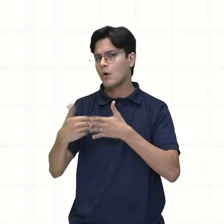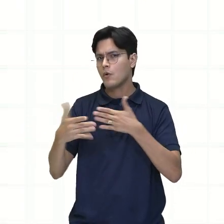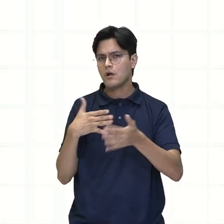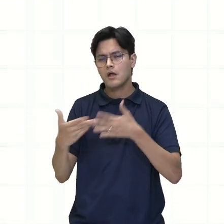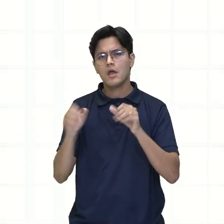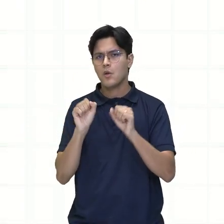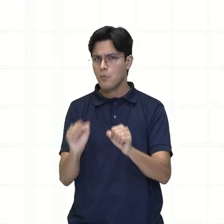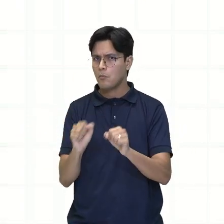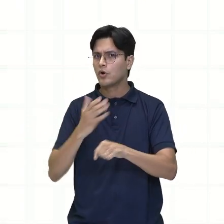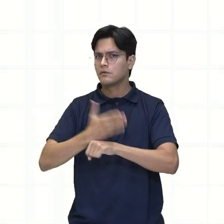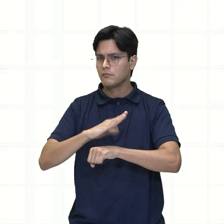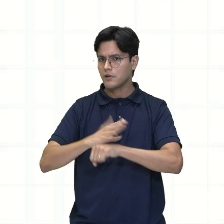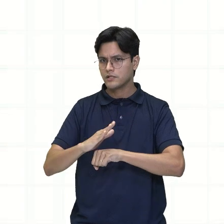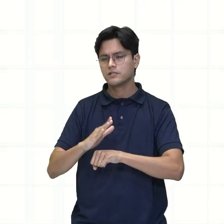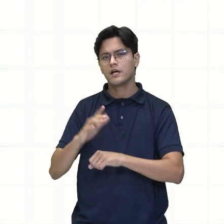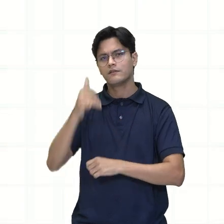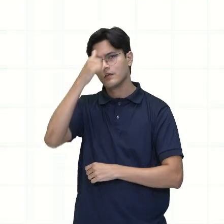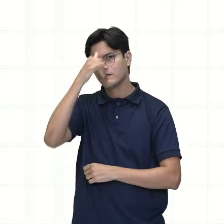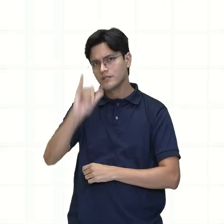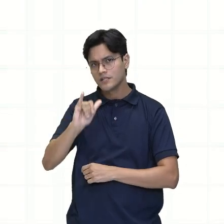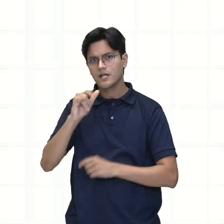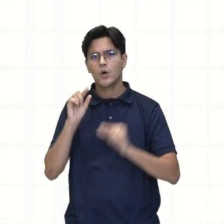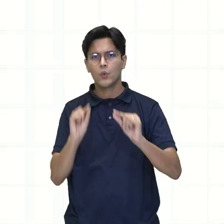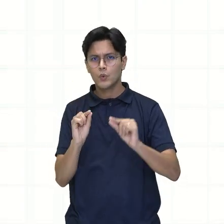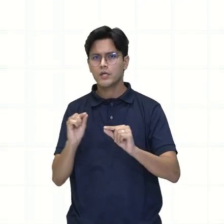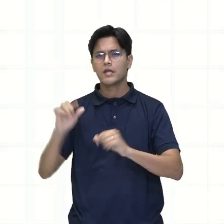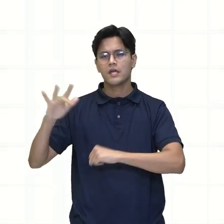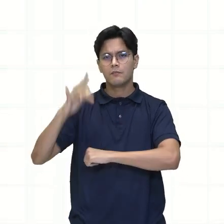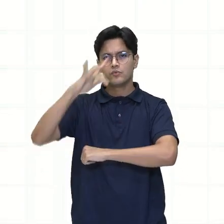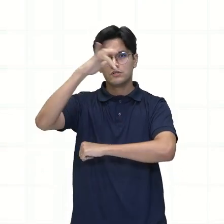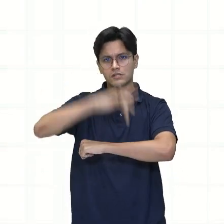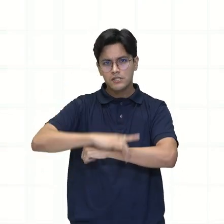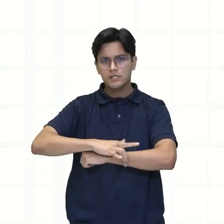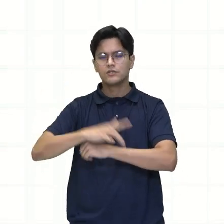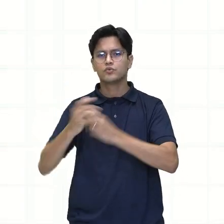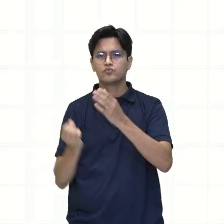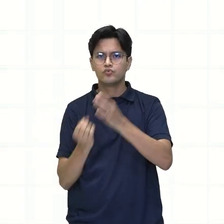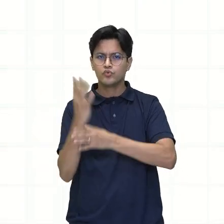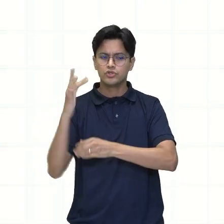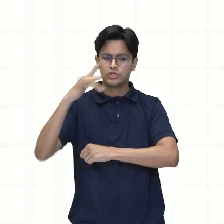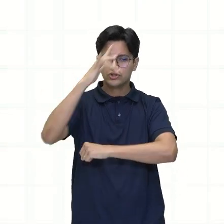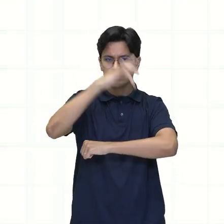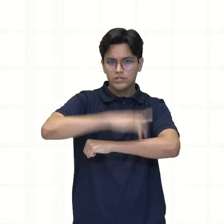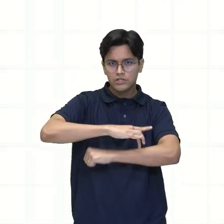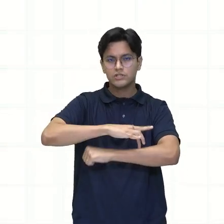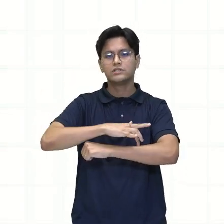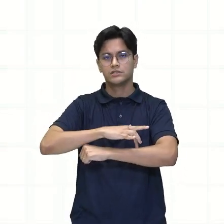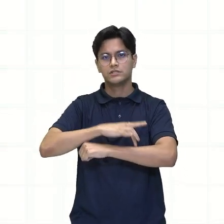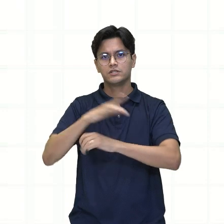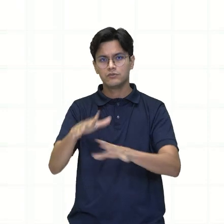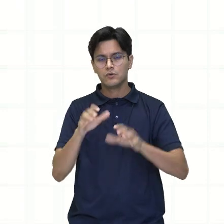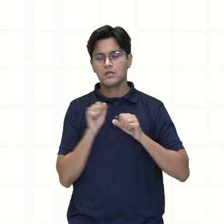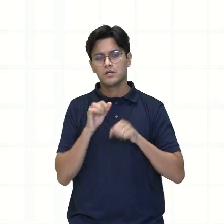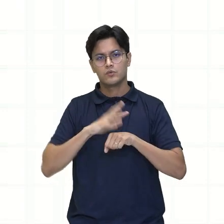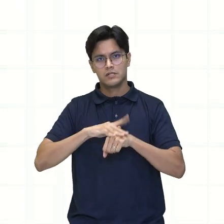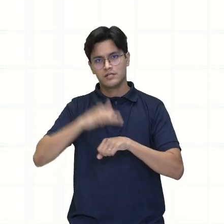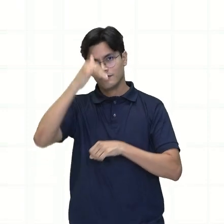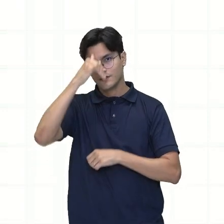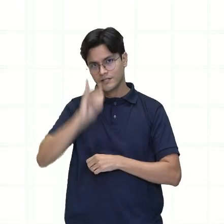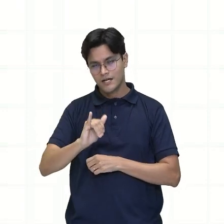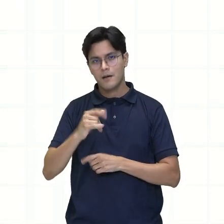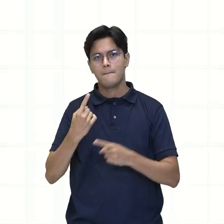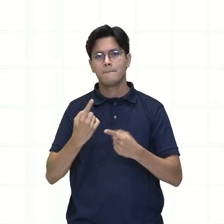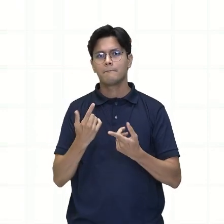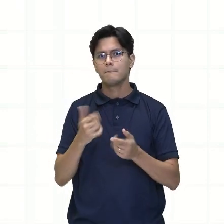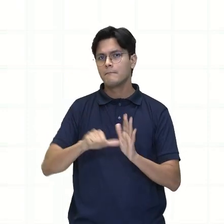dengue surja por lá e cause essa doença tão perigosa. Primeiro delas, né, é tampar as caixas d'água